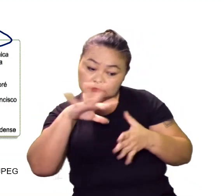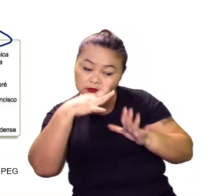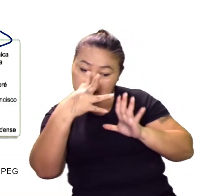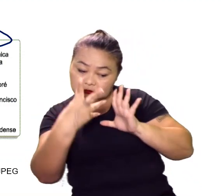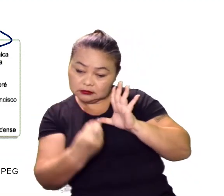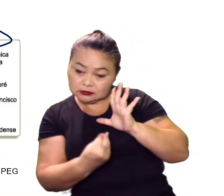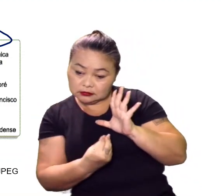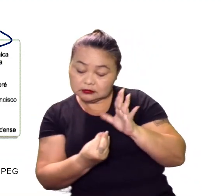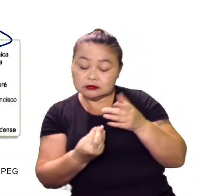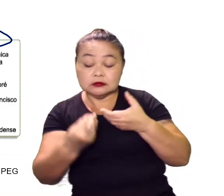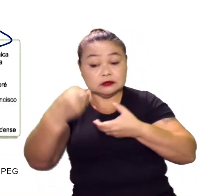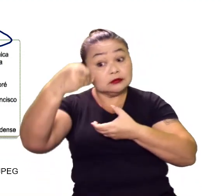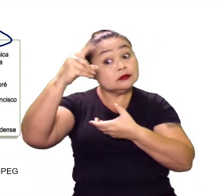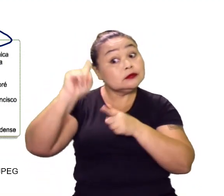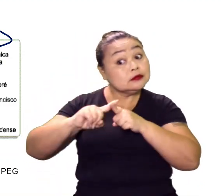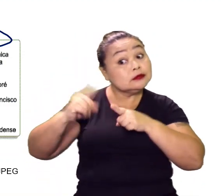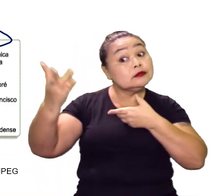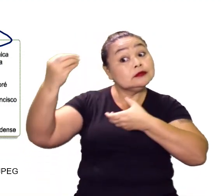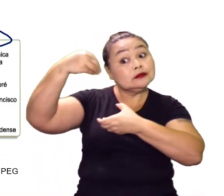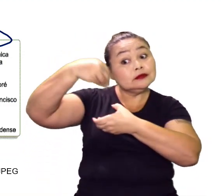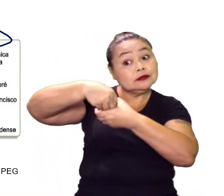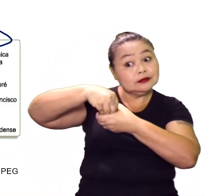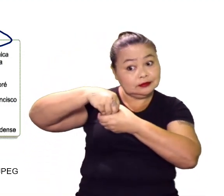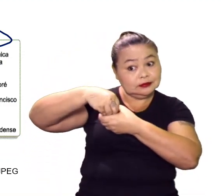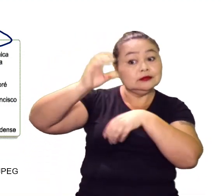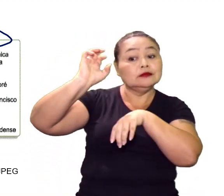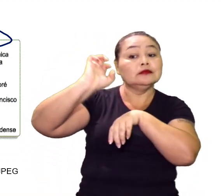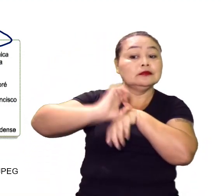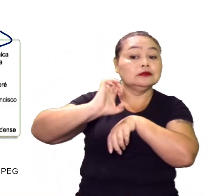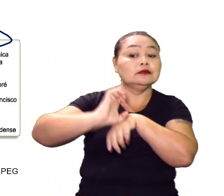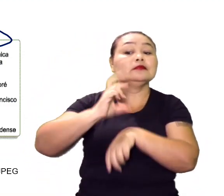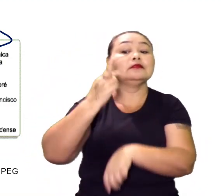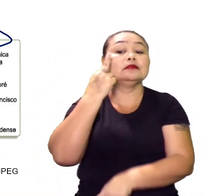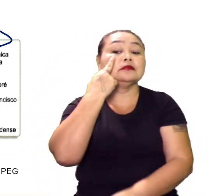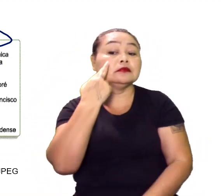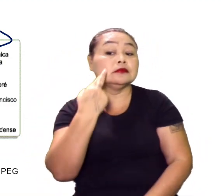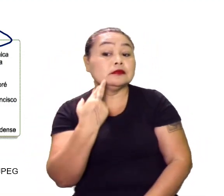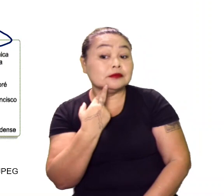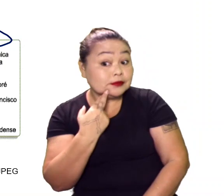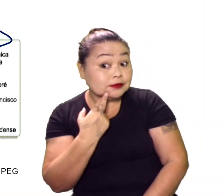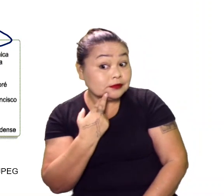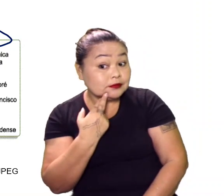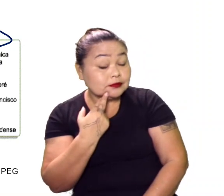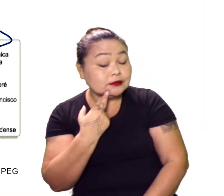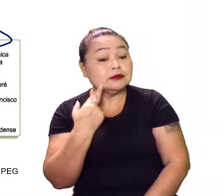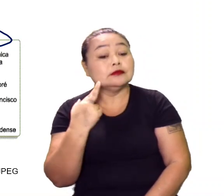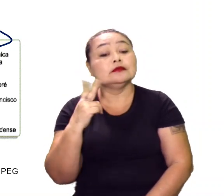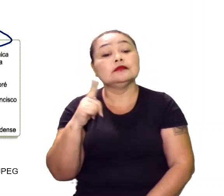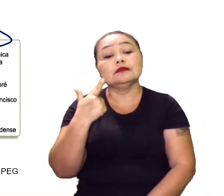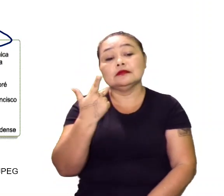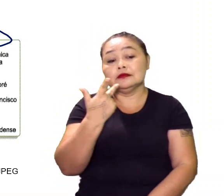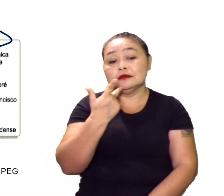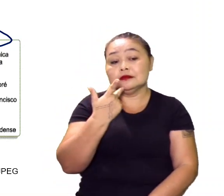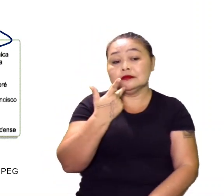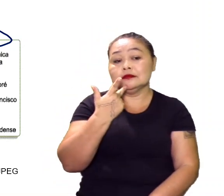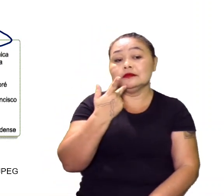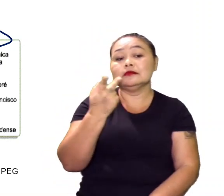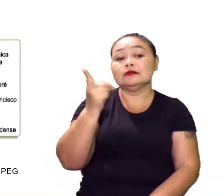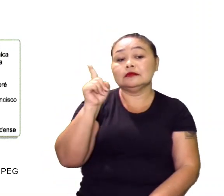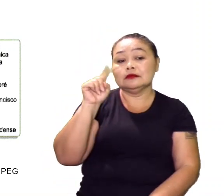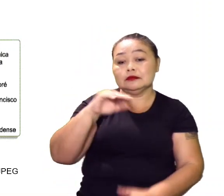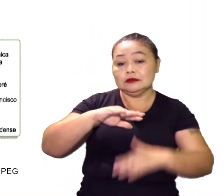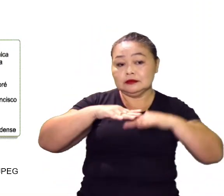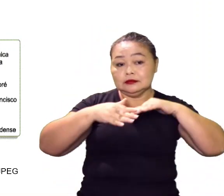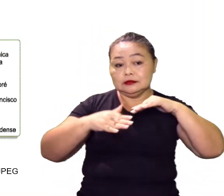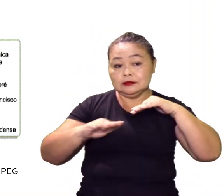mas que está dentro do estado de Rondônia. E aí agora, para completar, se você falou da depressão e da planície, a